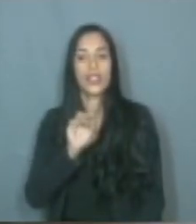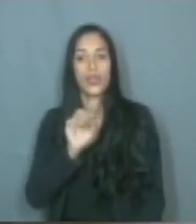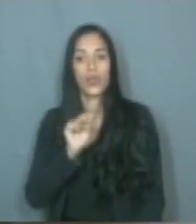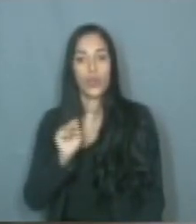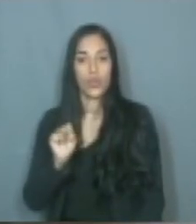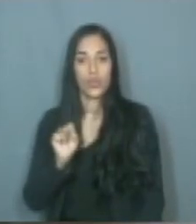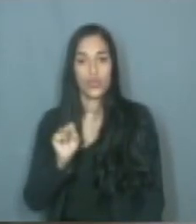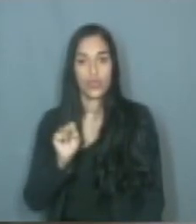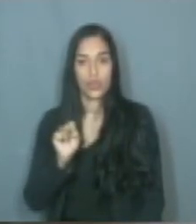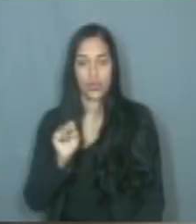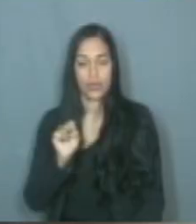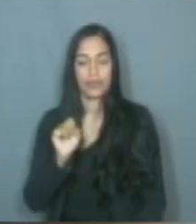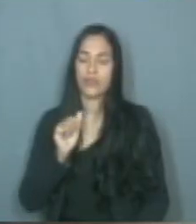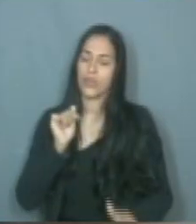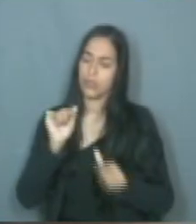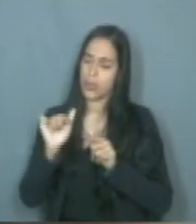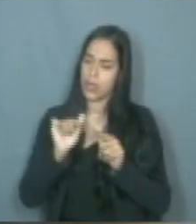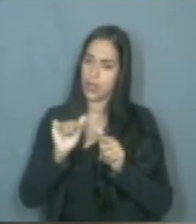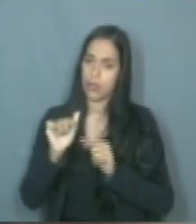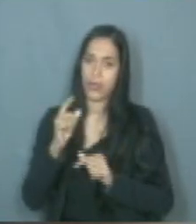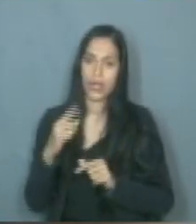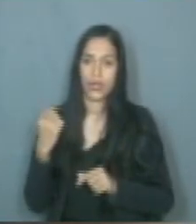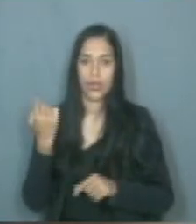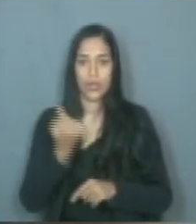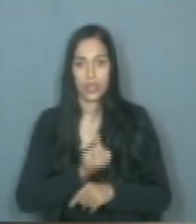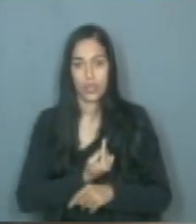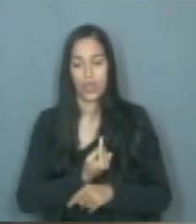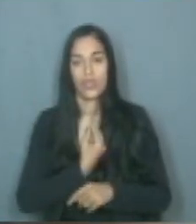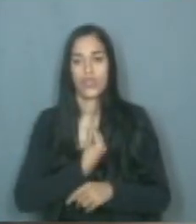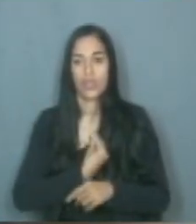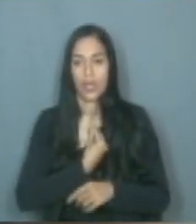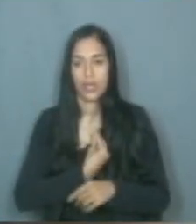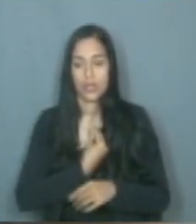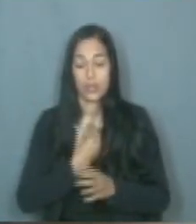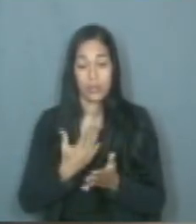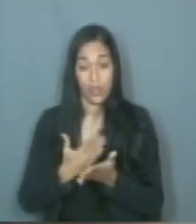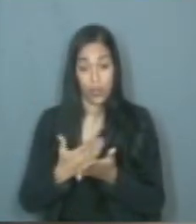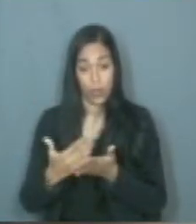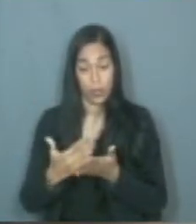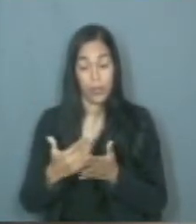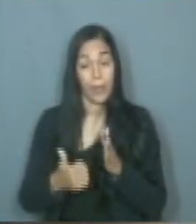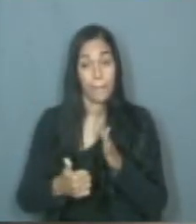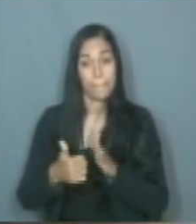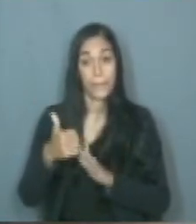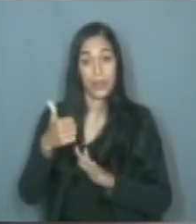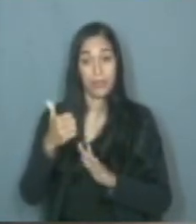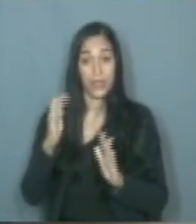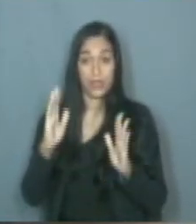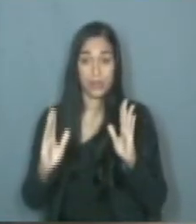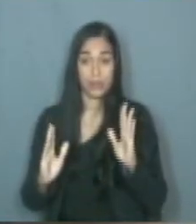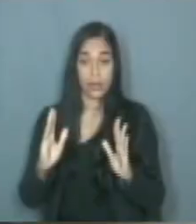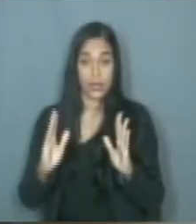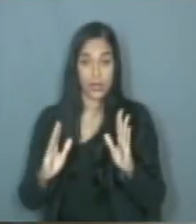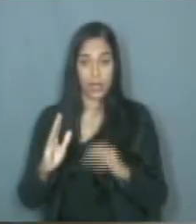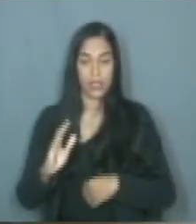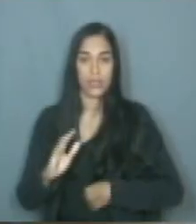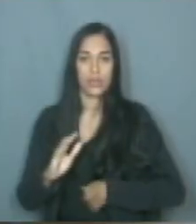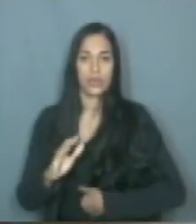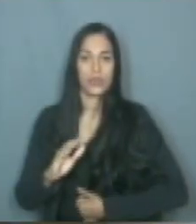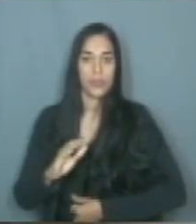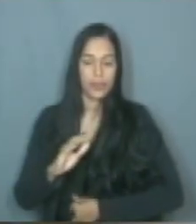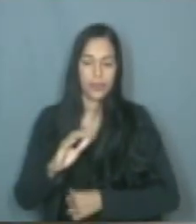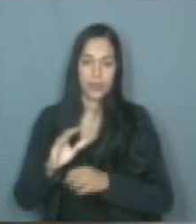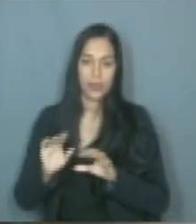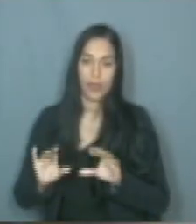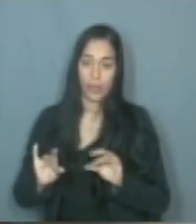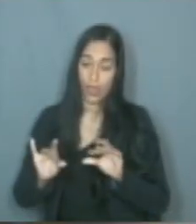E diz respeito a um trabalho que nós vimos realizando desde o início do nosso primeiro mandato. Mas, em